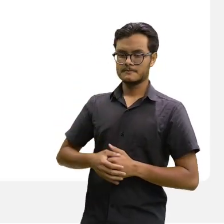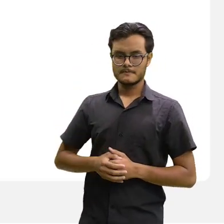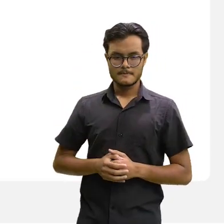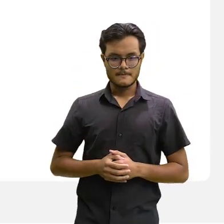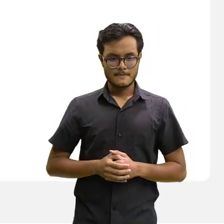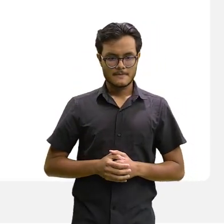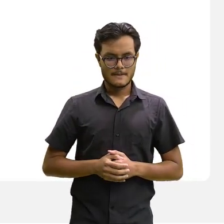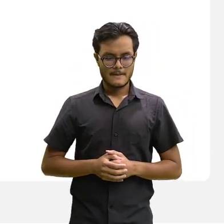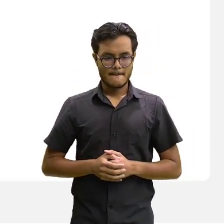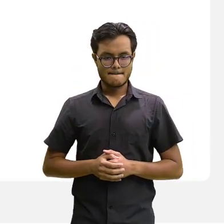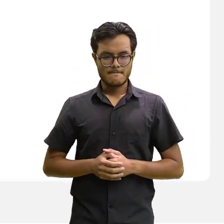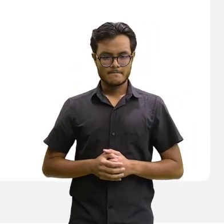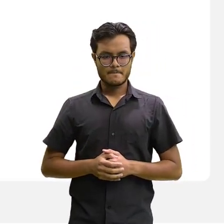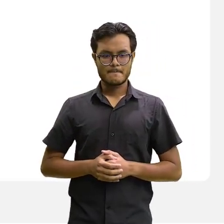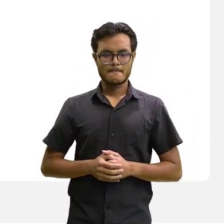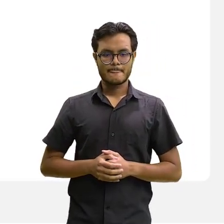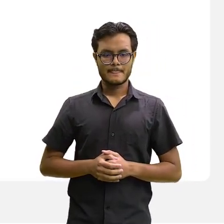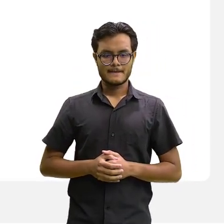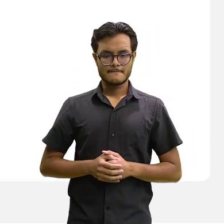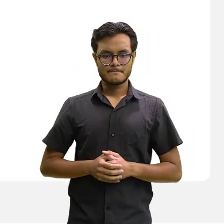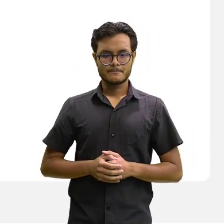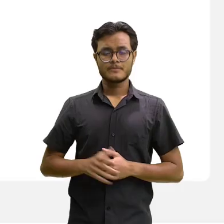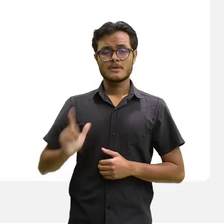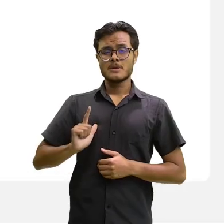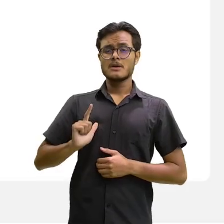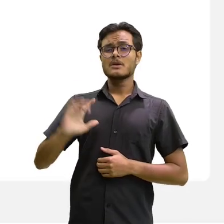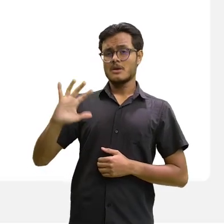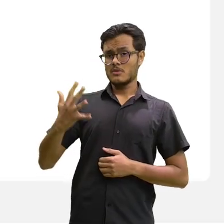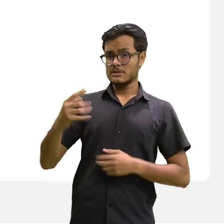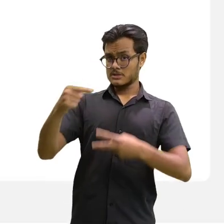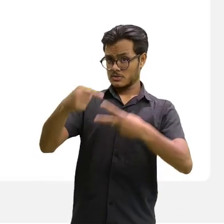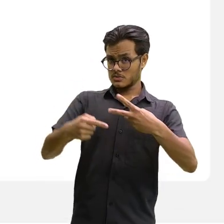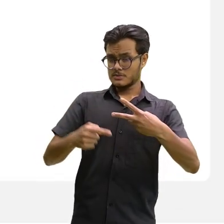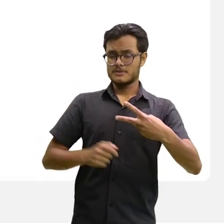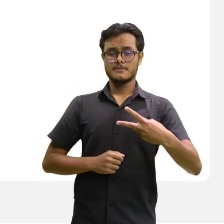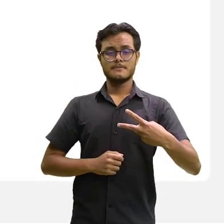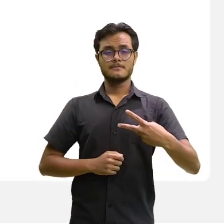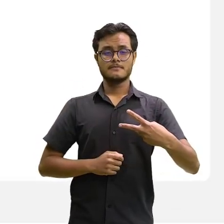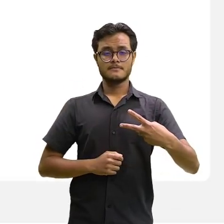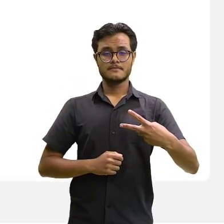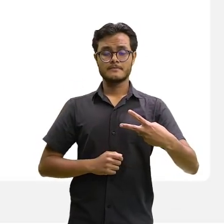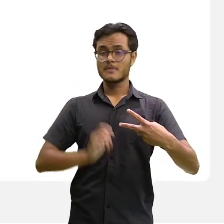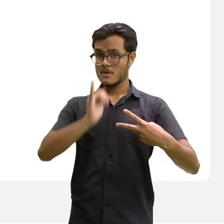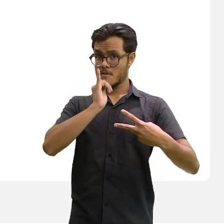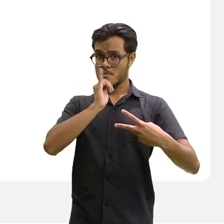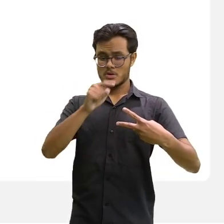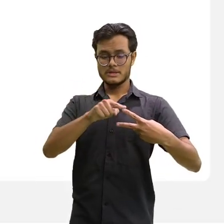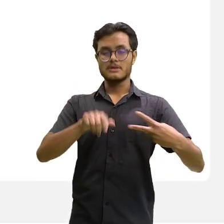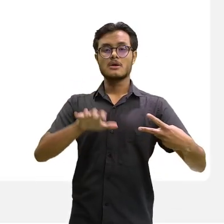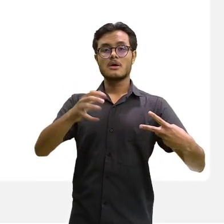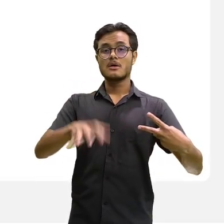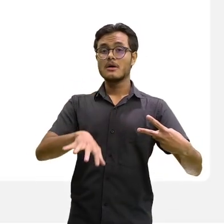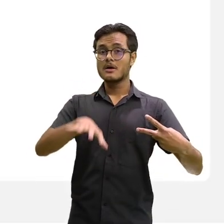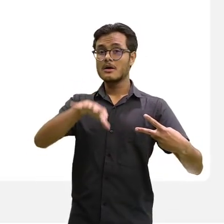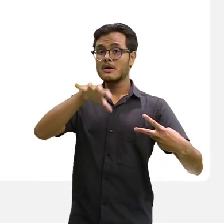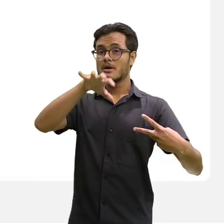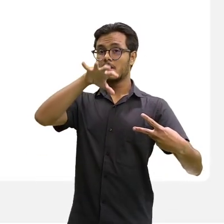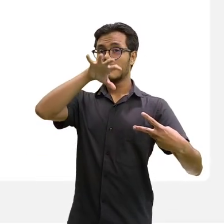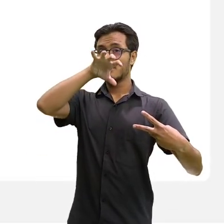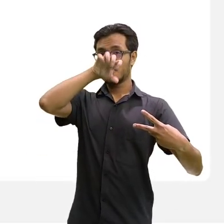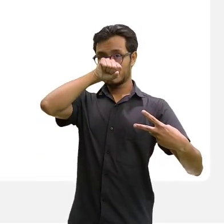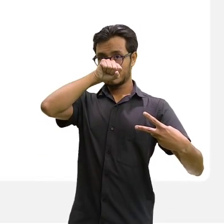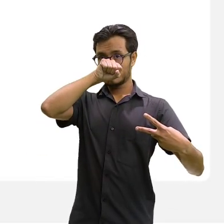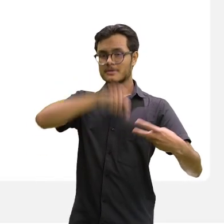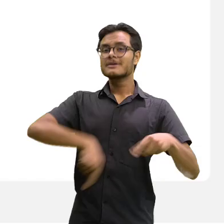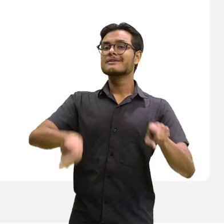certo? E aqui acontecem duas coisas. Você tem o processo respiratório e tem também